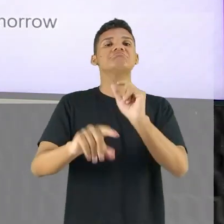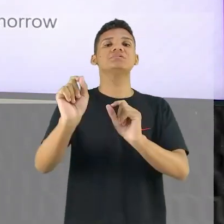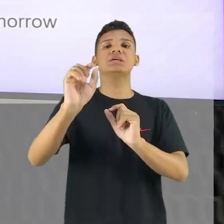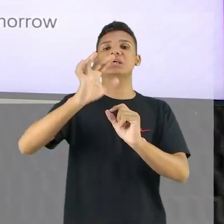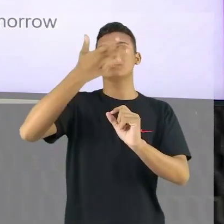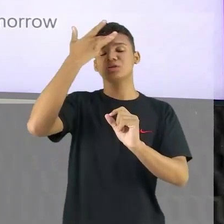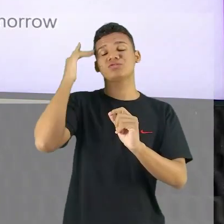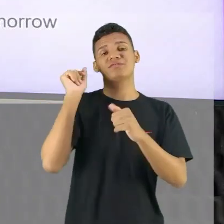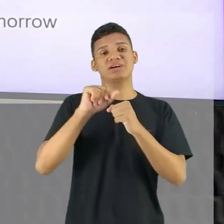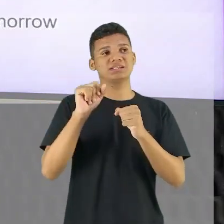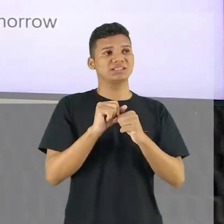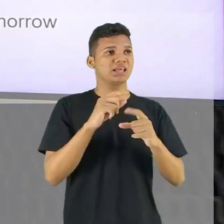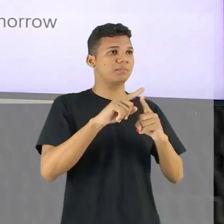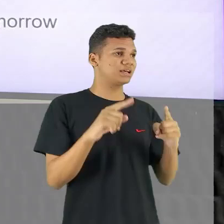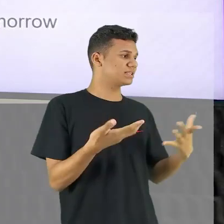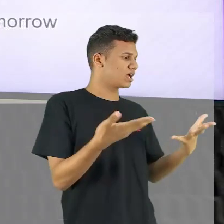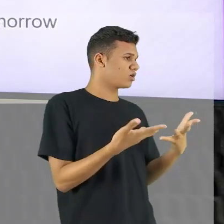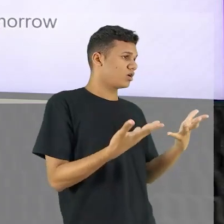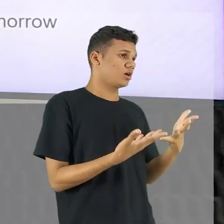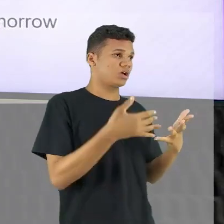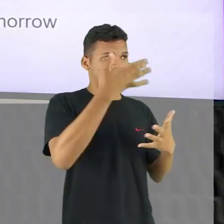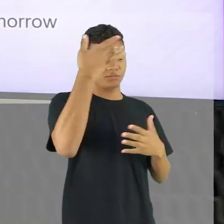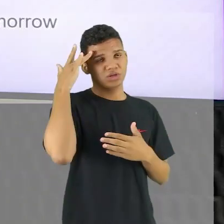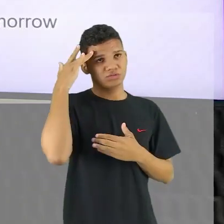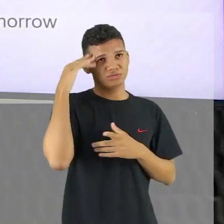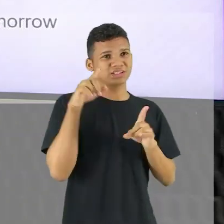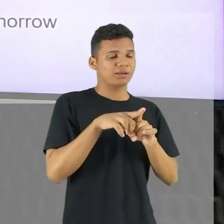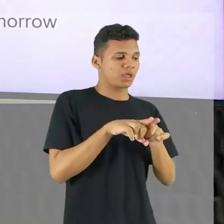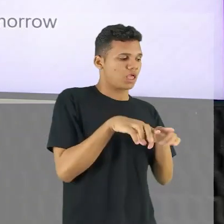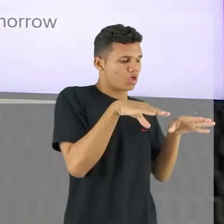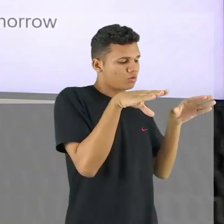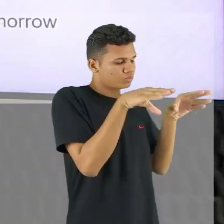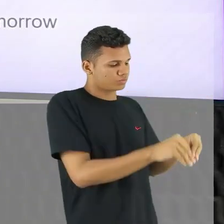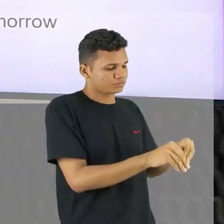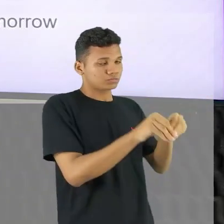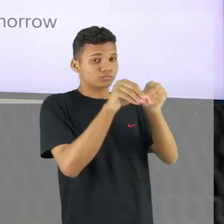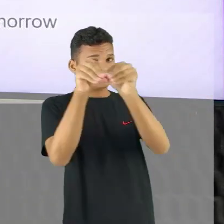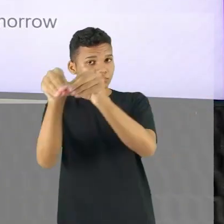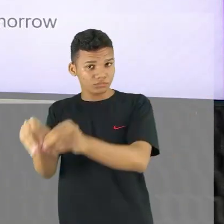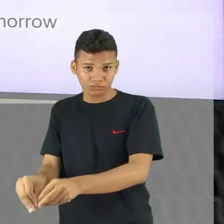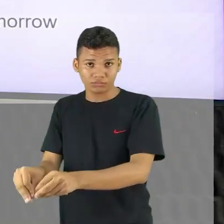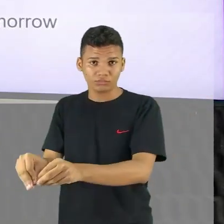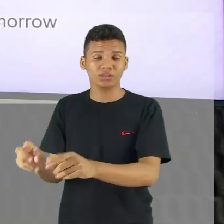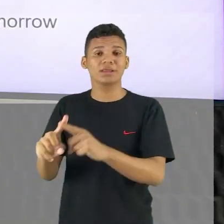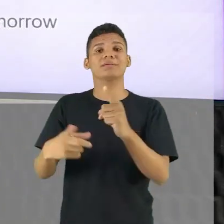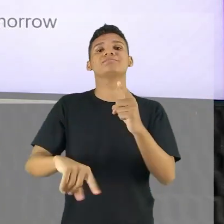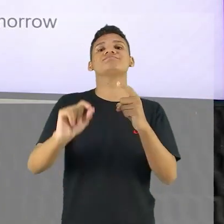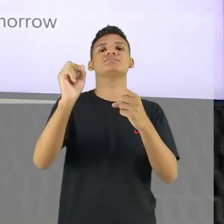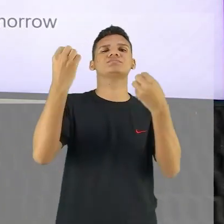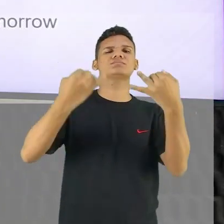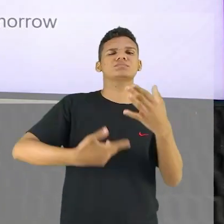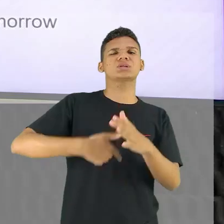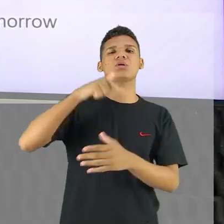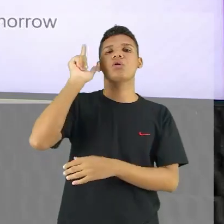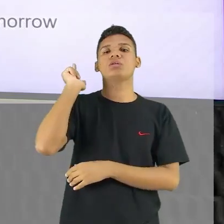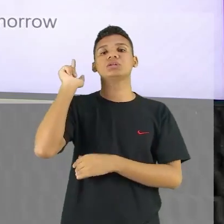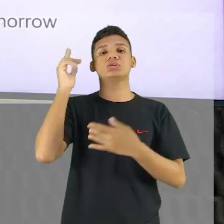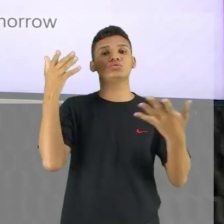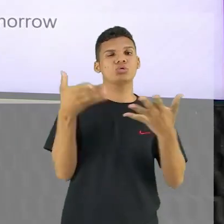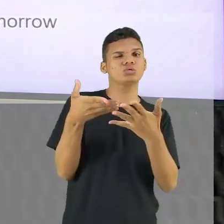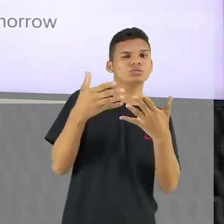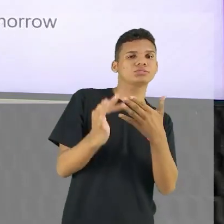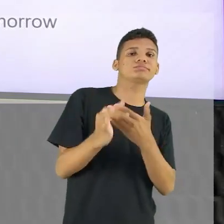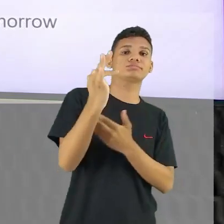terra natal e como elas levam isso para o novo lugar que elas vão se estabelecer. Fala do ontem, do hoje, do amanhã,